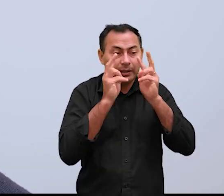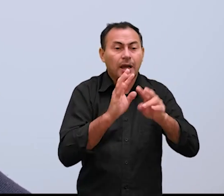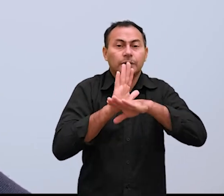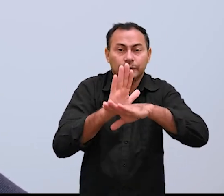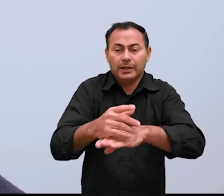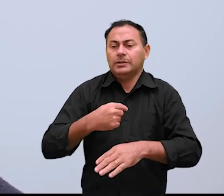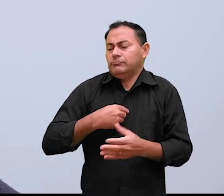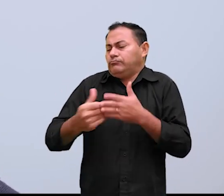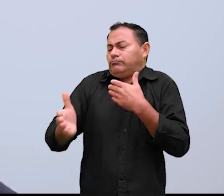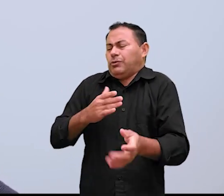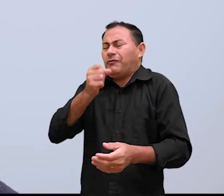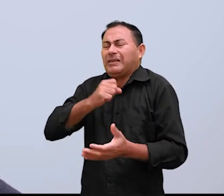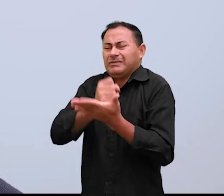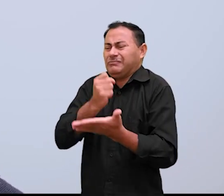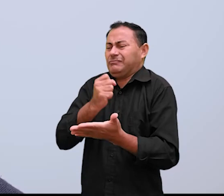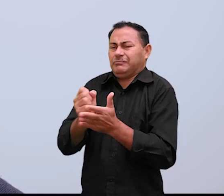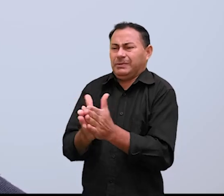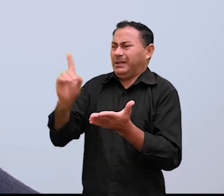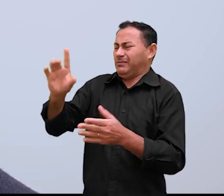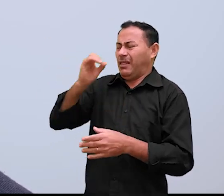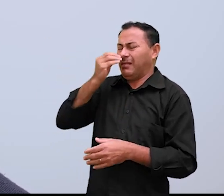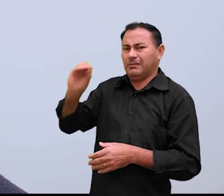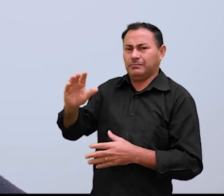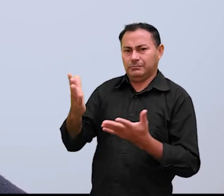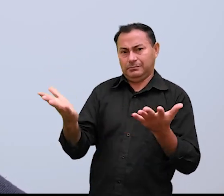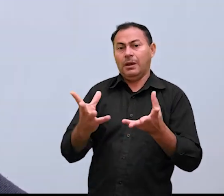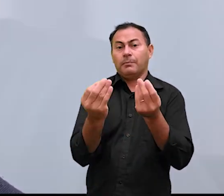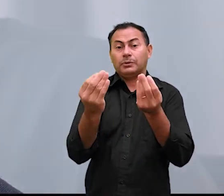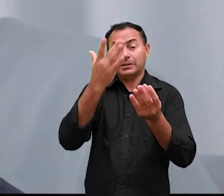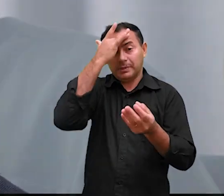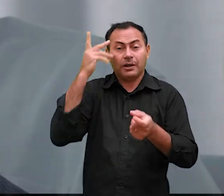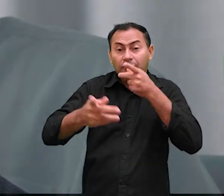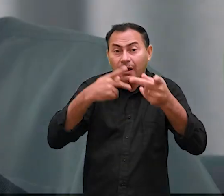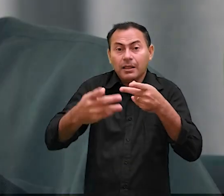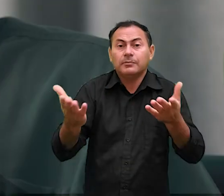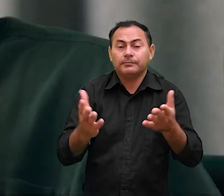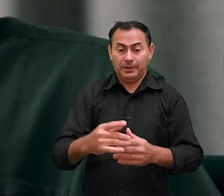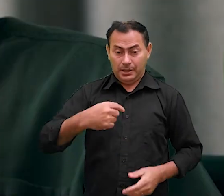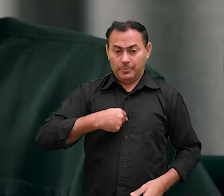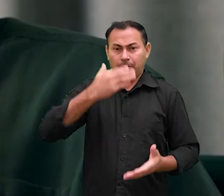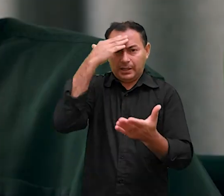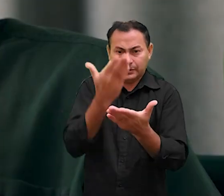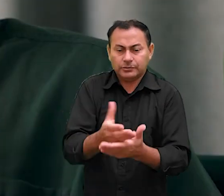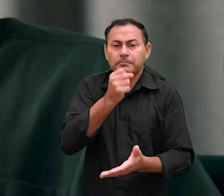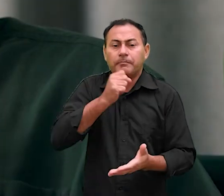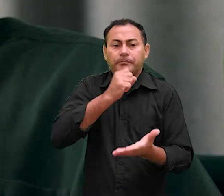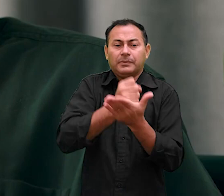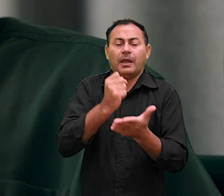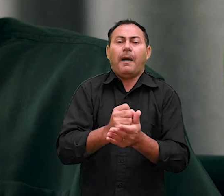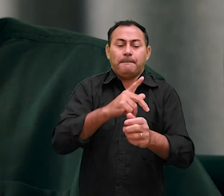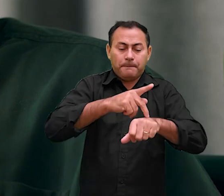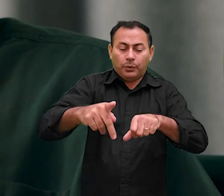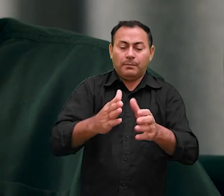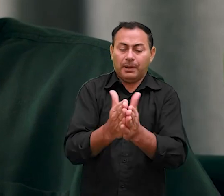juntar a vocês. Eu não ligo muito para o Velho Testamento. Sabe, muita gente mesmo fala isso. Eu acredito que o Velho Testamento é a